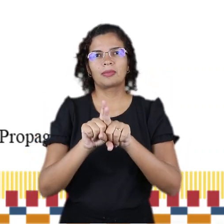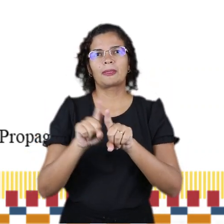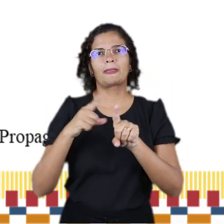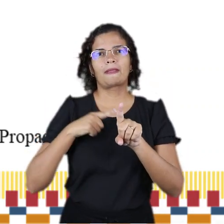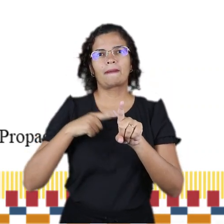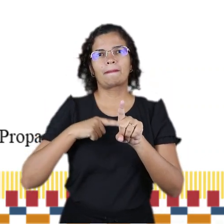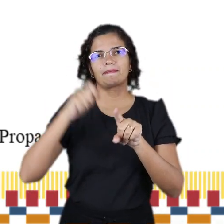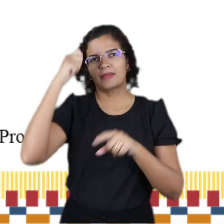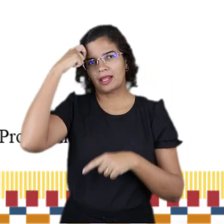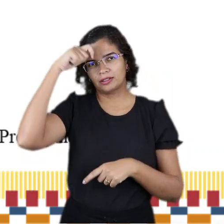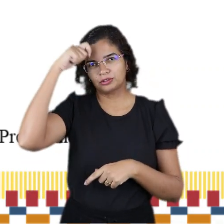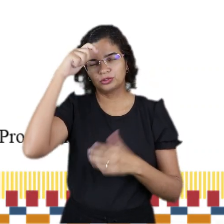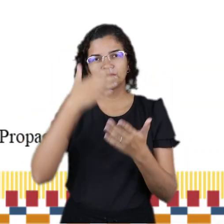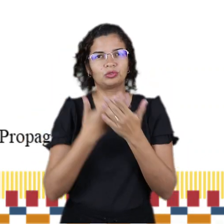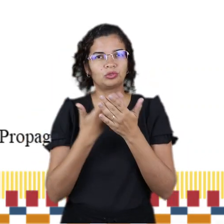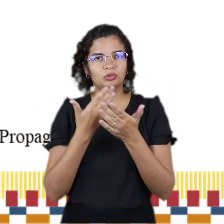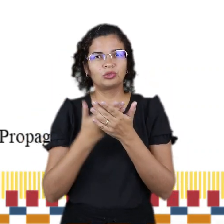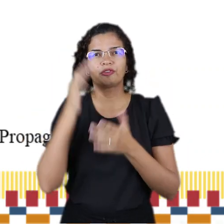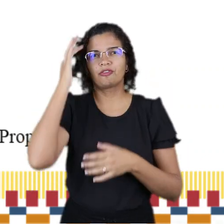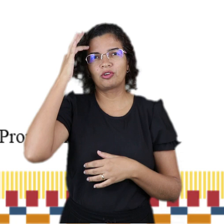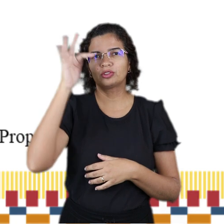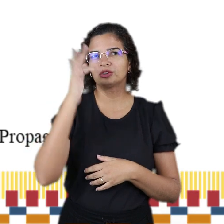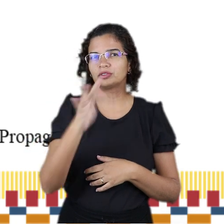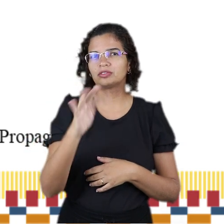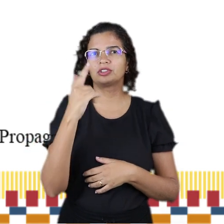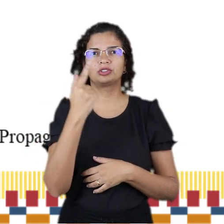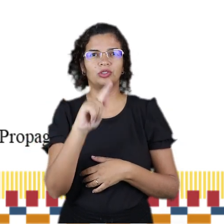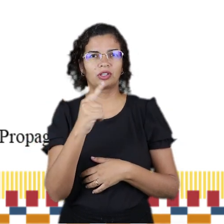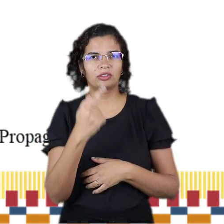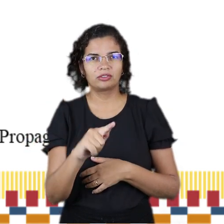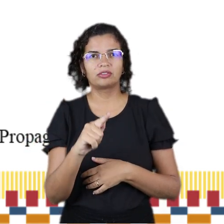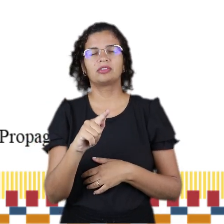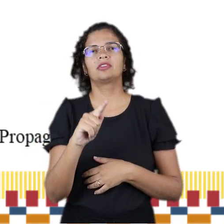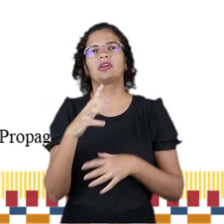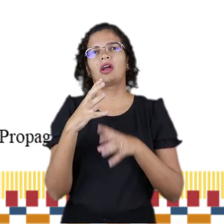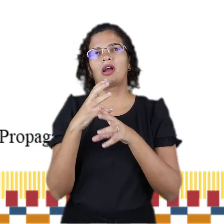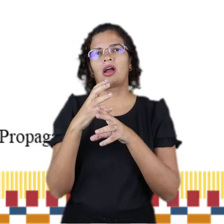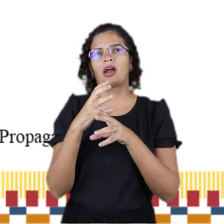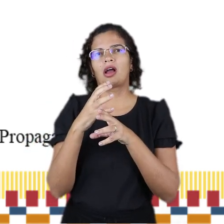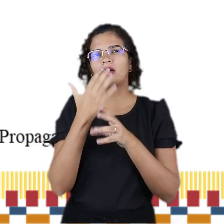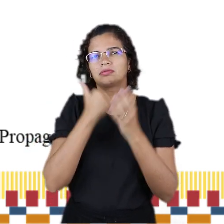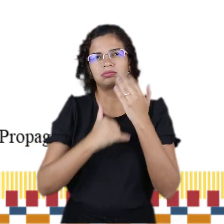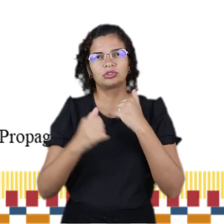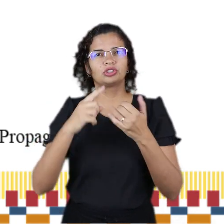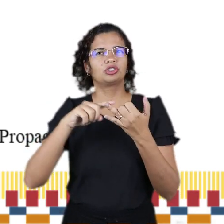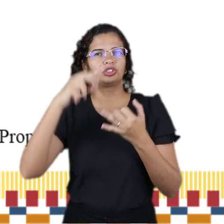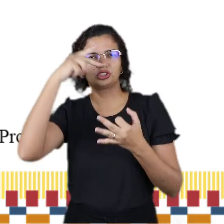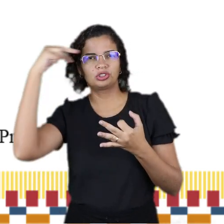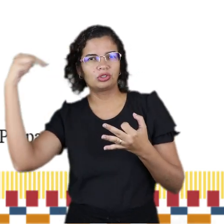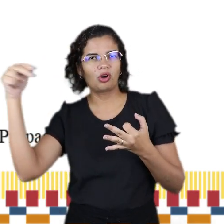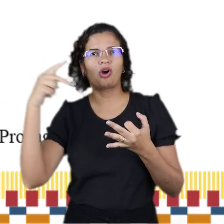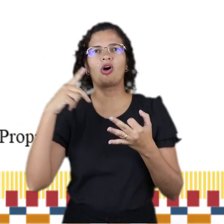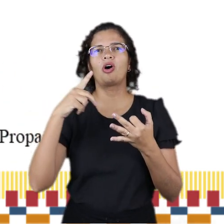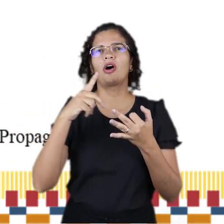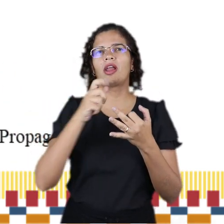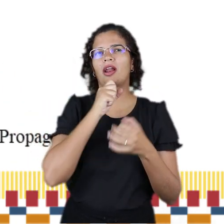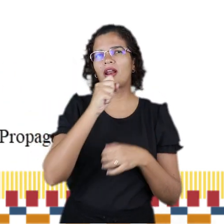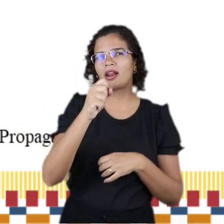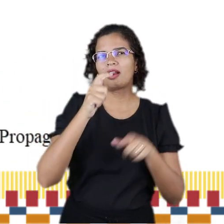desenvolvimento de objetos do conhecimento que possam dar ao estudante condições de observar quais são